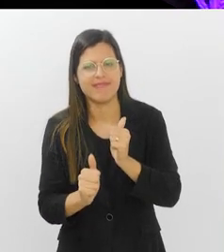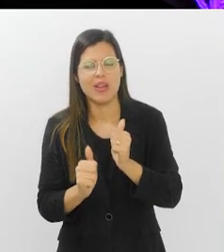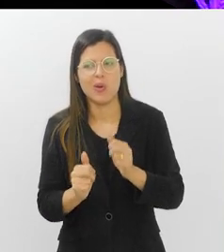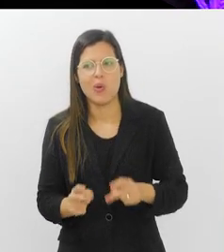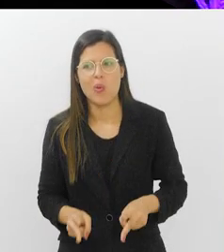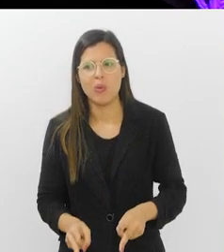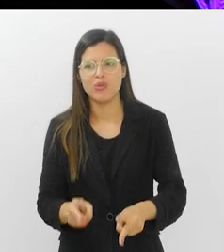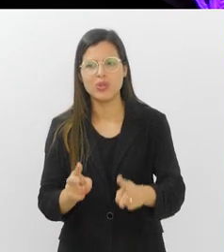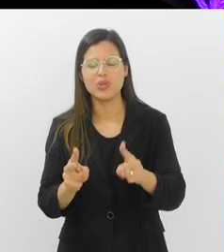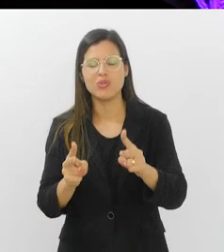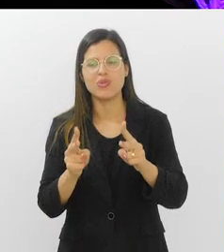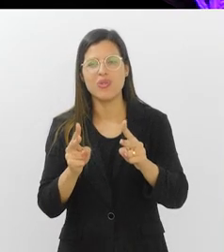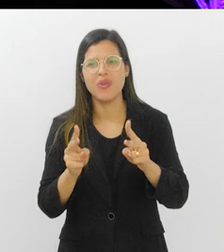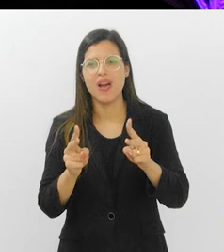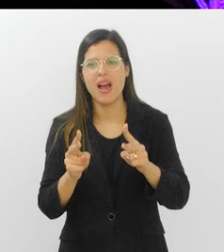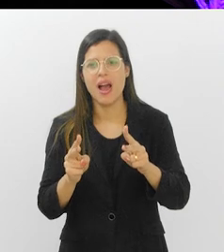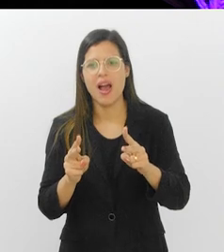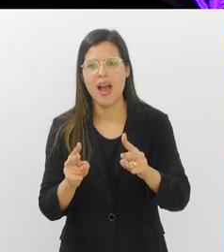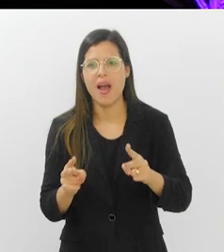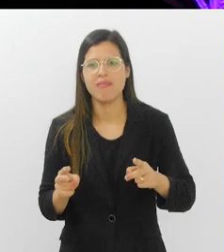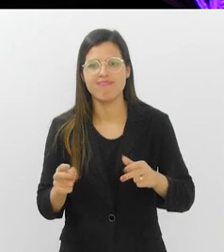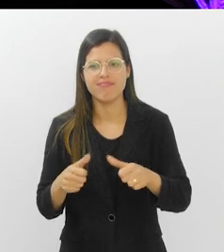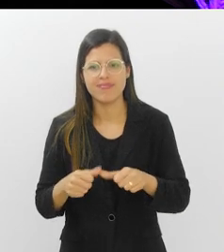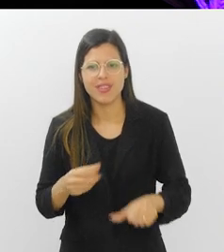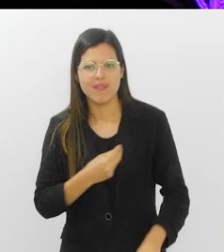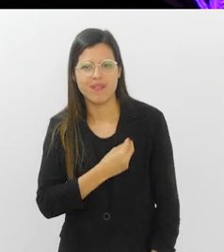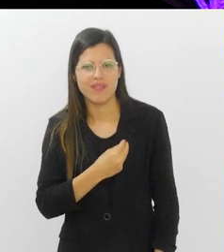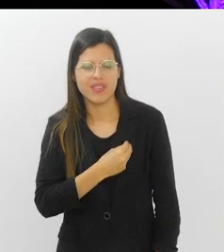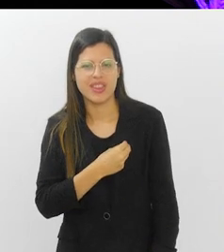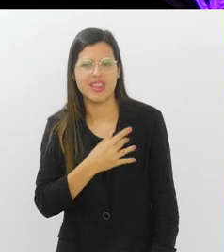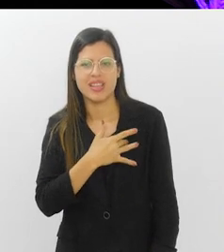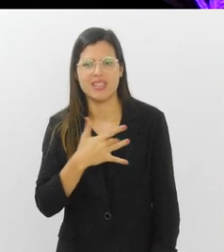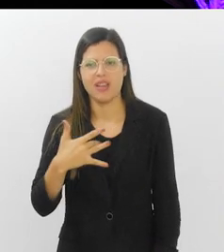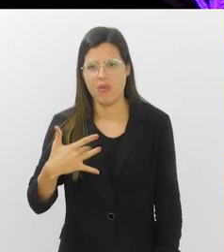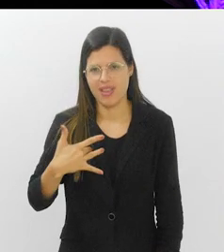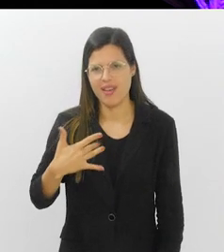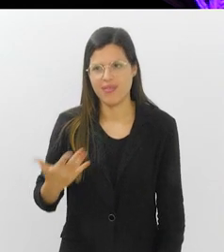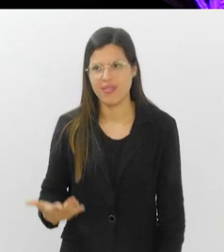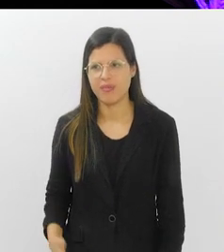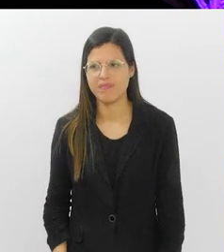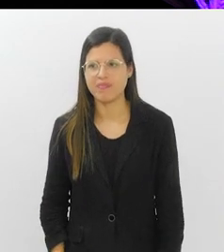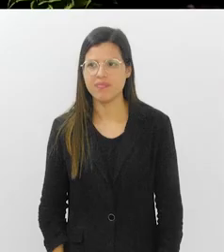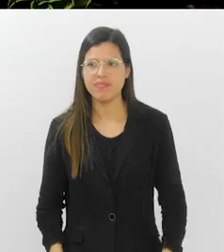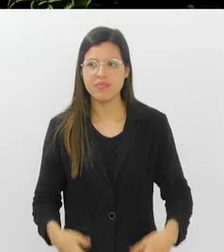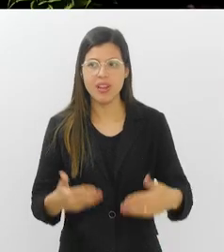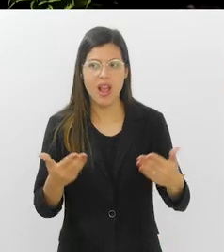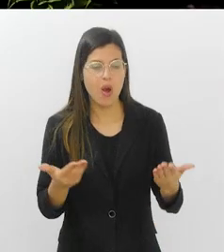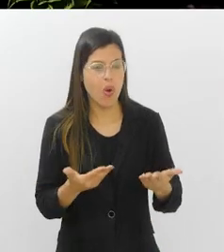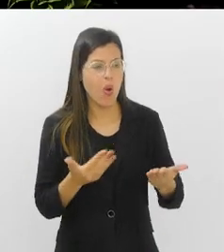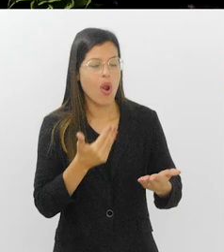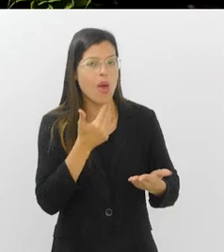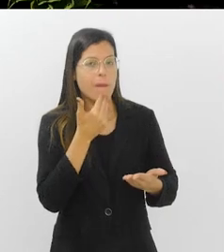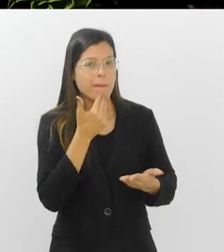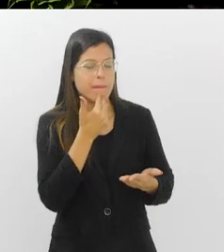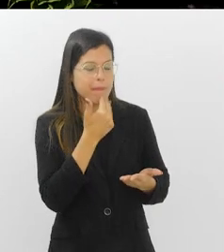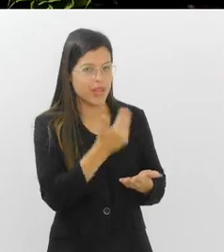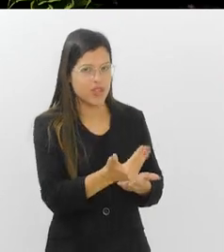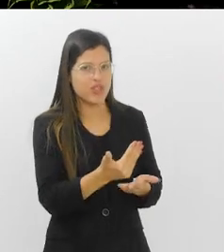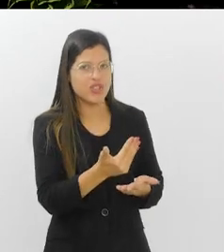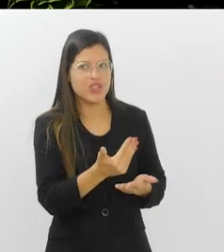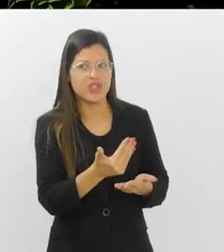poder continuar eh mantendo né Uma Vida Saudável pois tal Uhum E agora eu vou